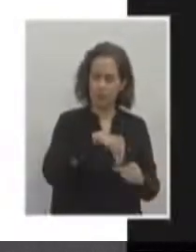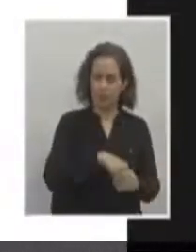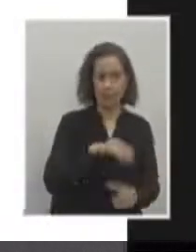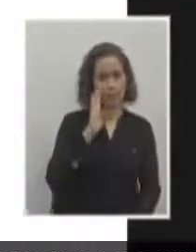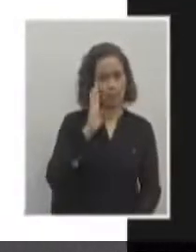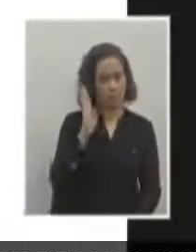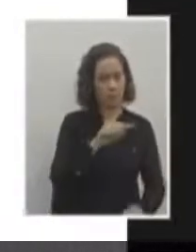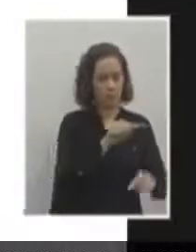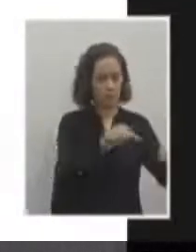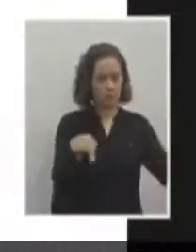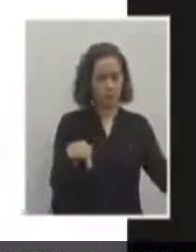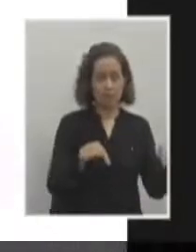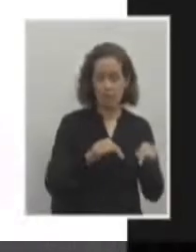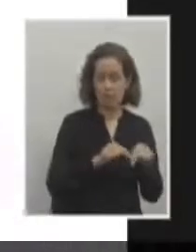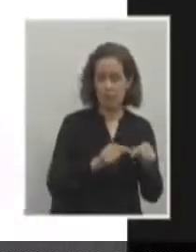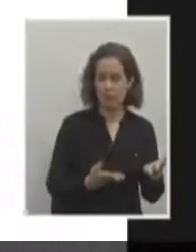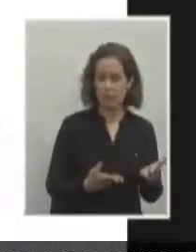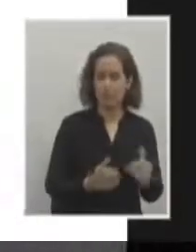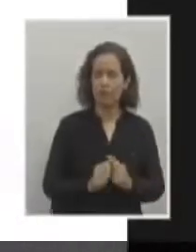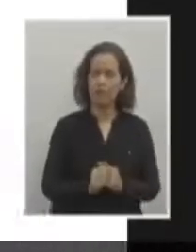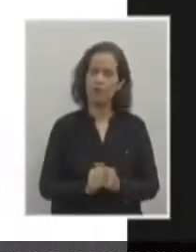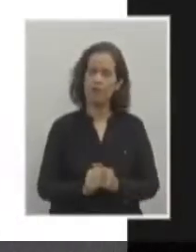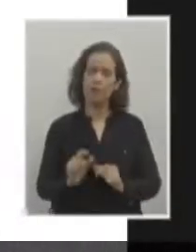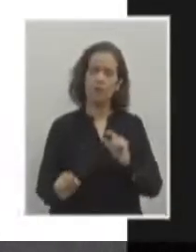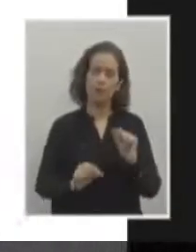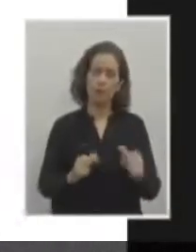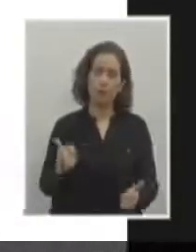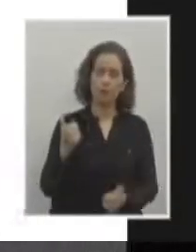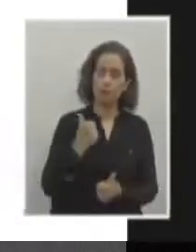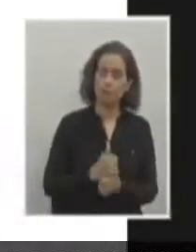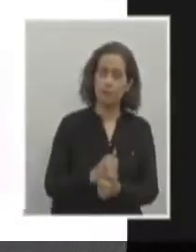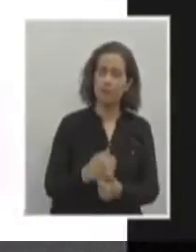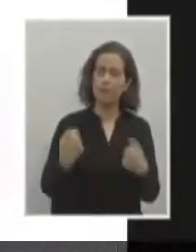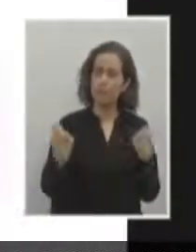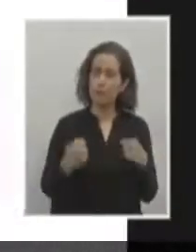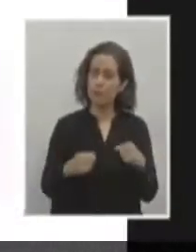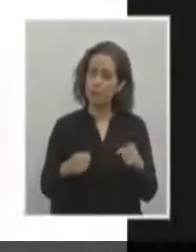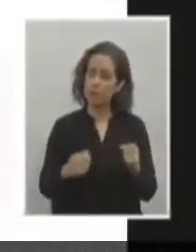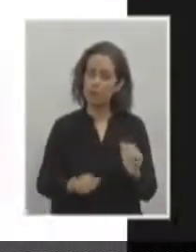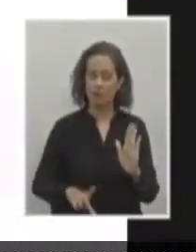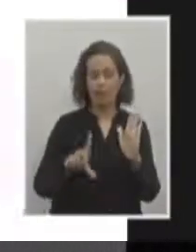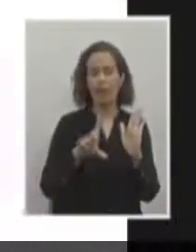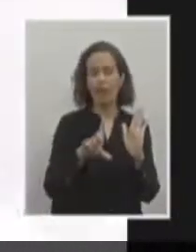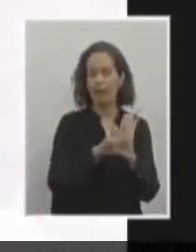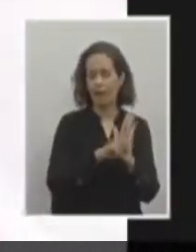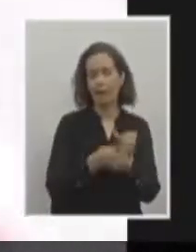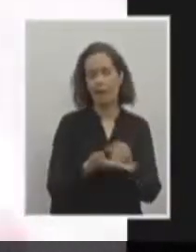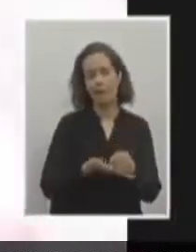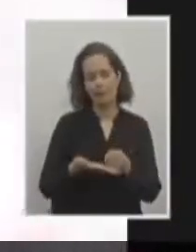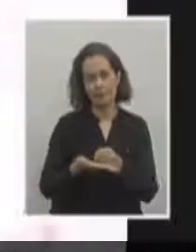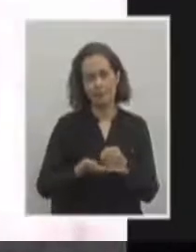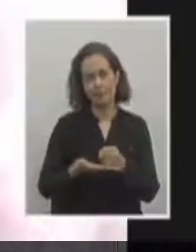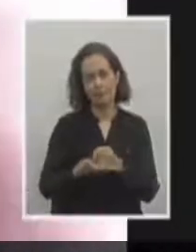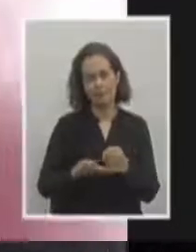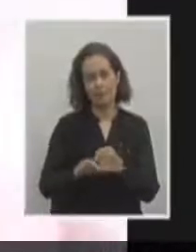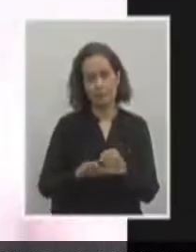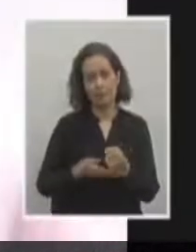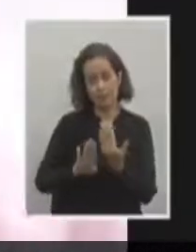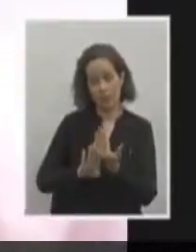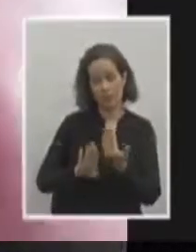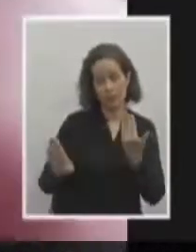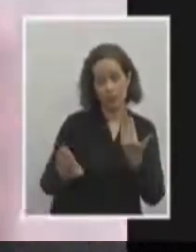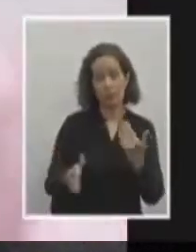seja afastado para uma substituição, ele tem que ter um amparo legal, tá? Ele tem que ter um afastamento legal.